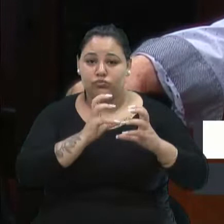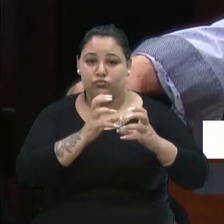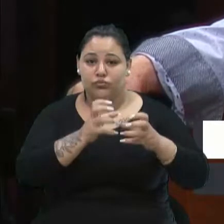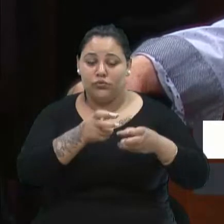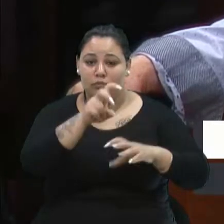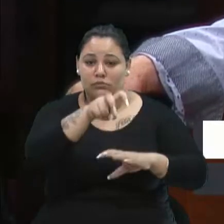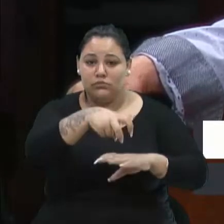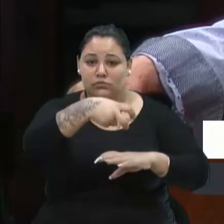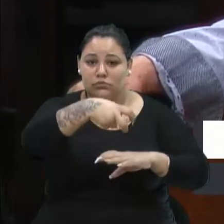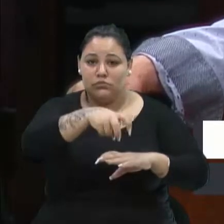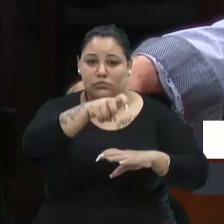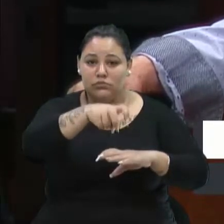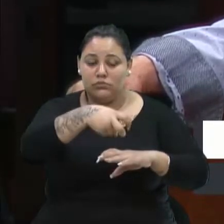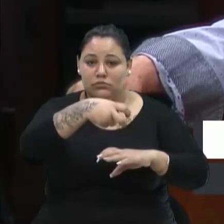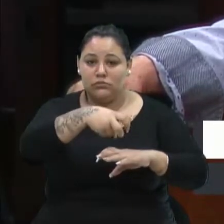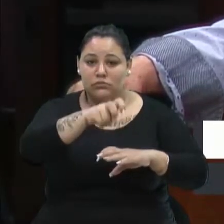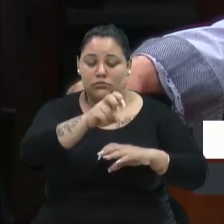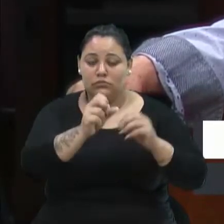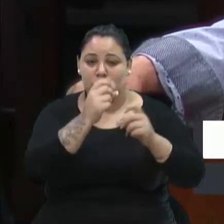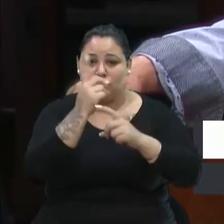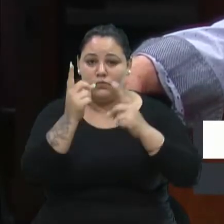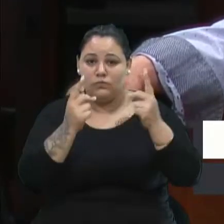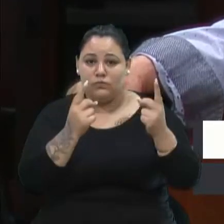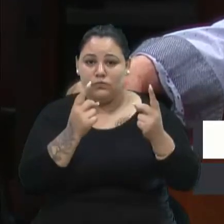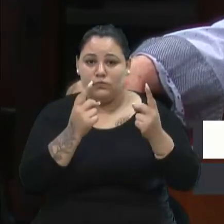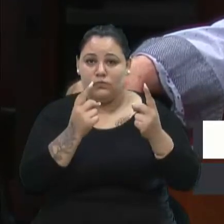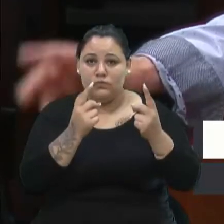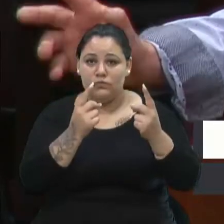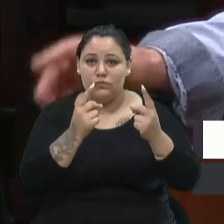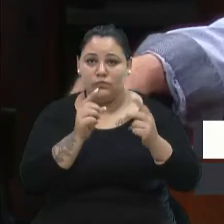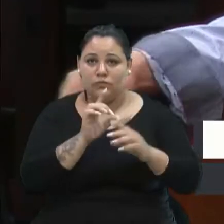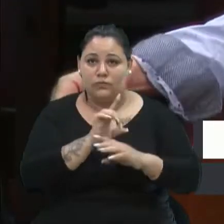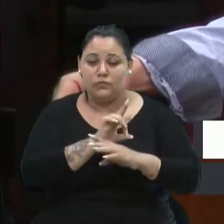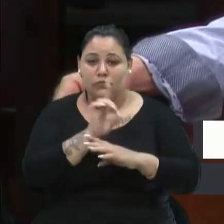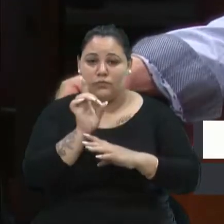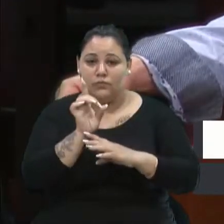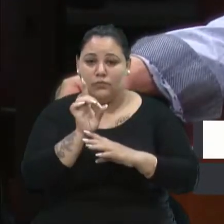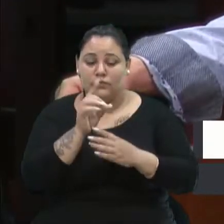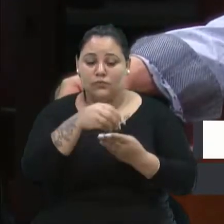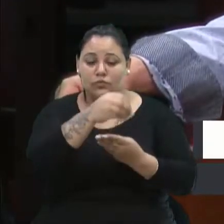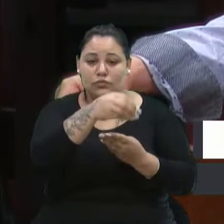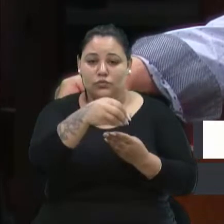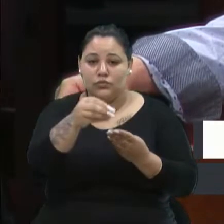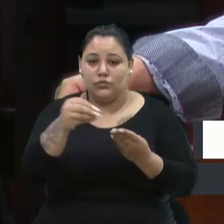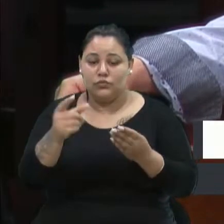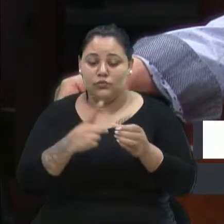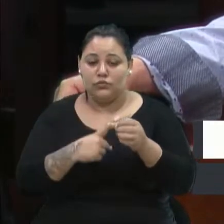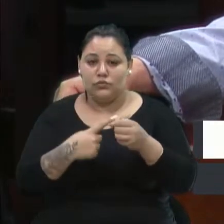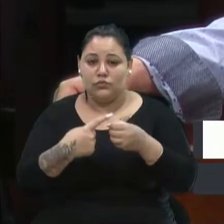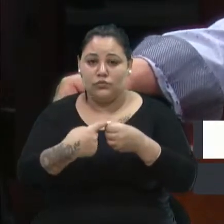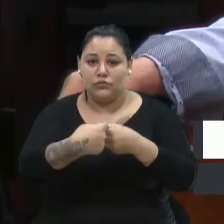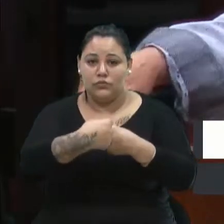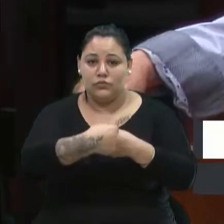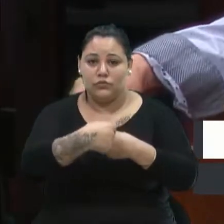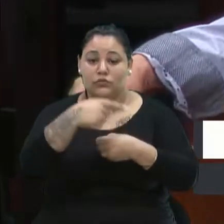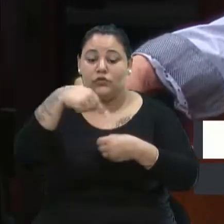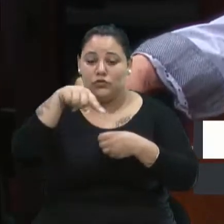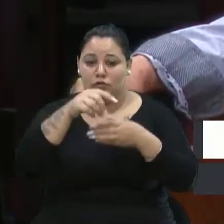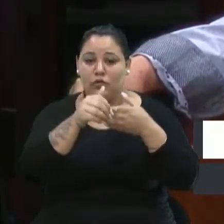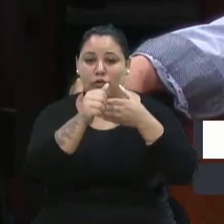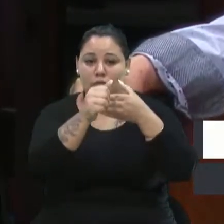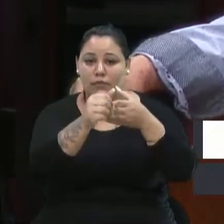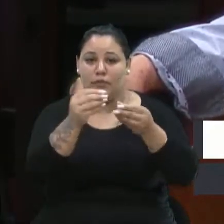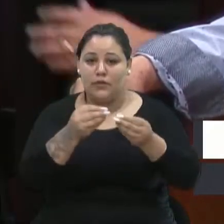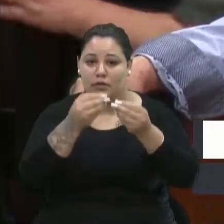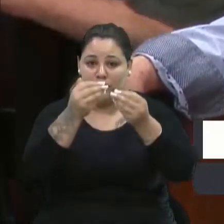algumas aqui na cidade, 7 retros também distribuídas. A gente acompanhou a entrega aqui na praça,